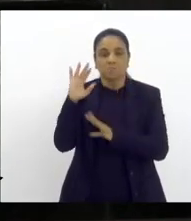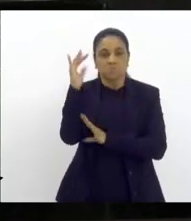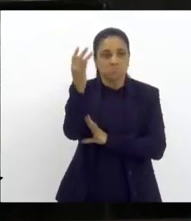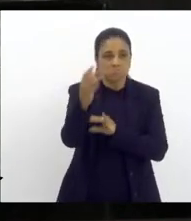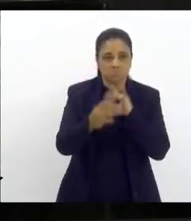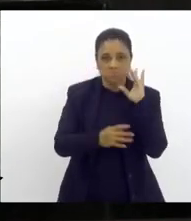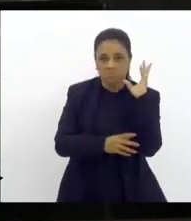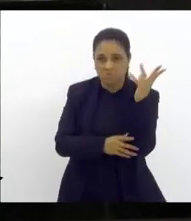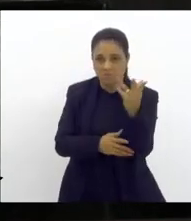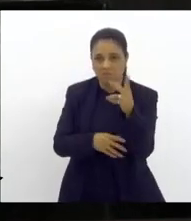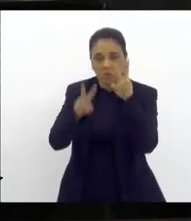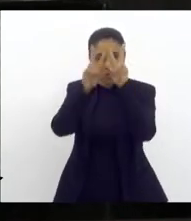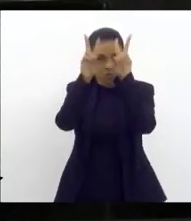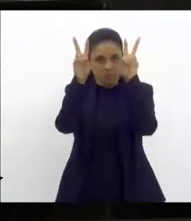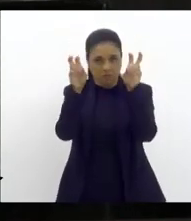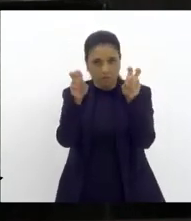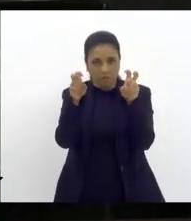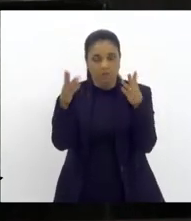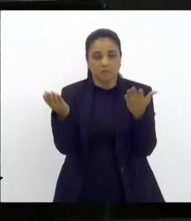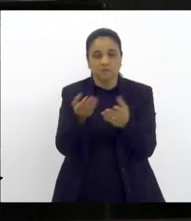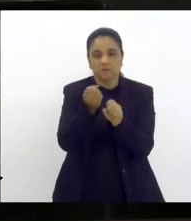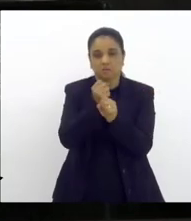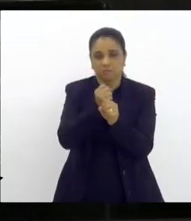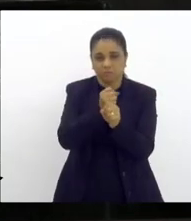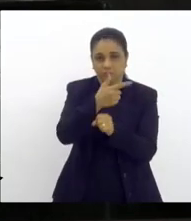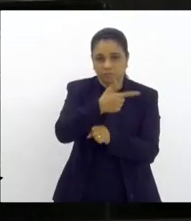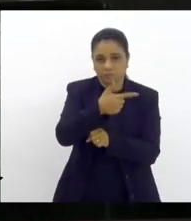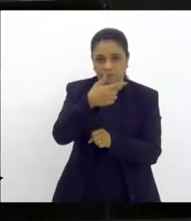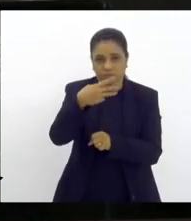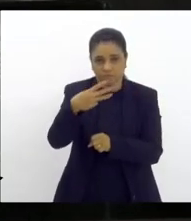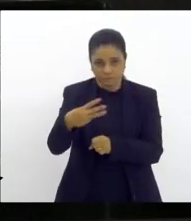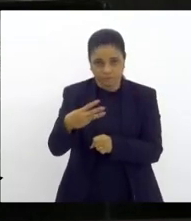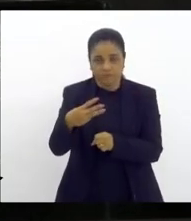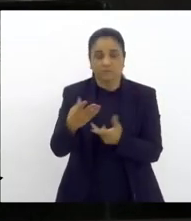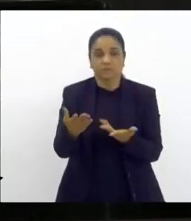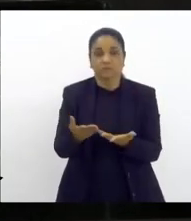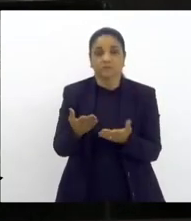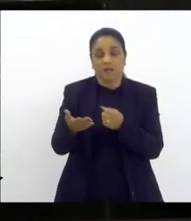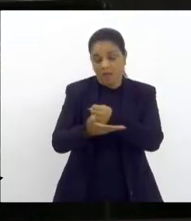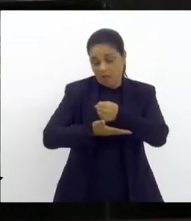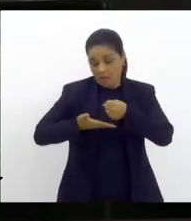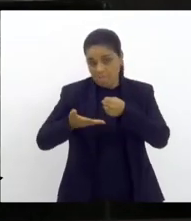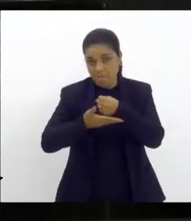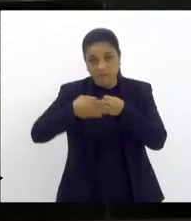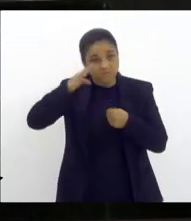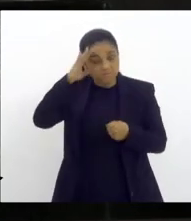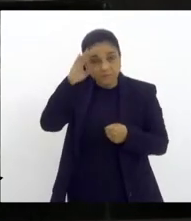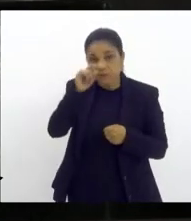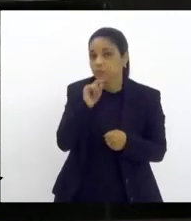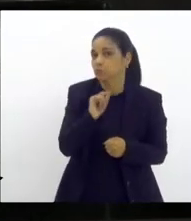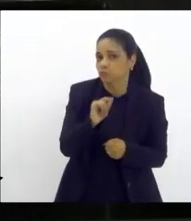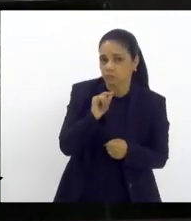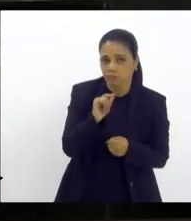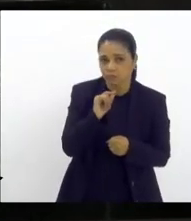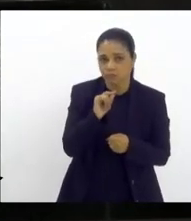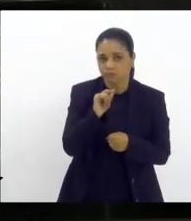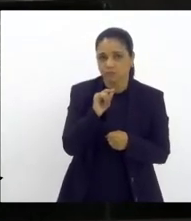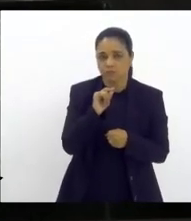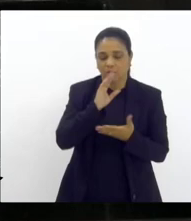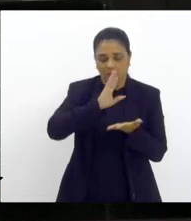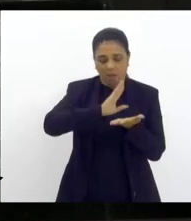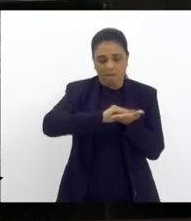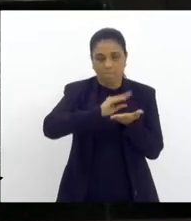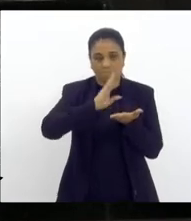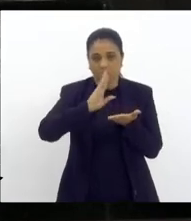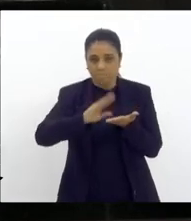deste ano de 2023 em que a base fundamental dentre a